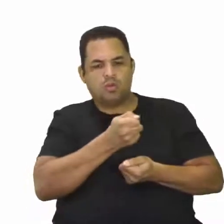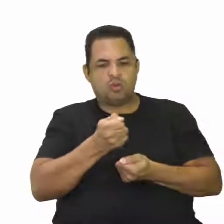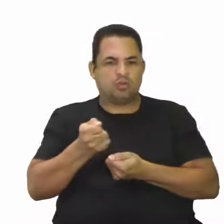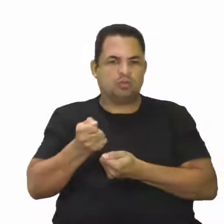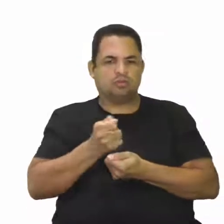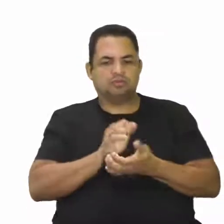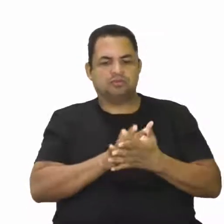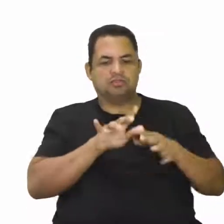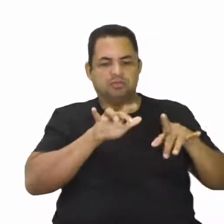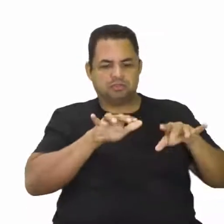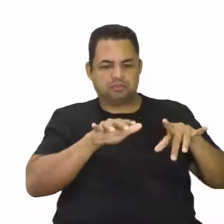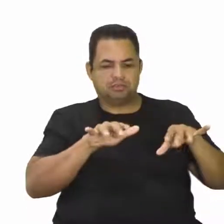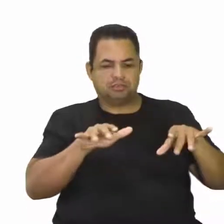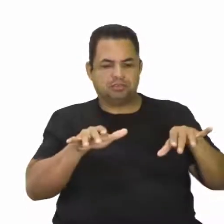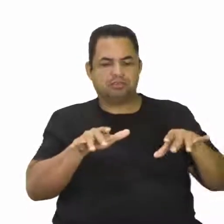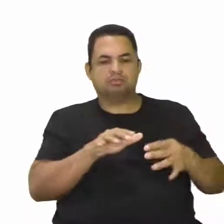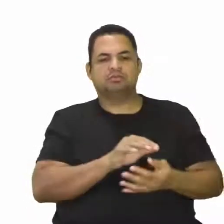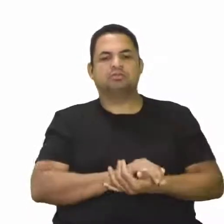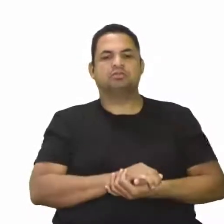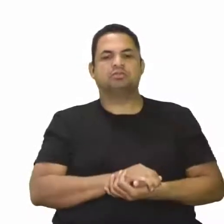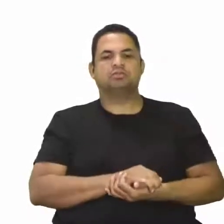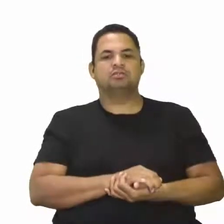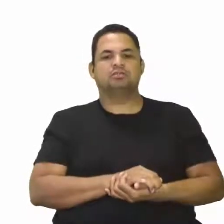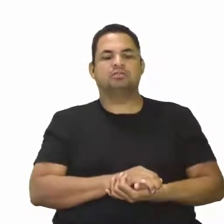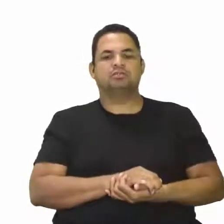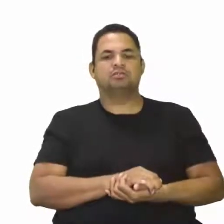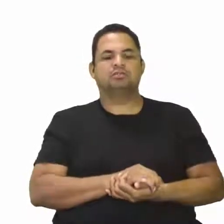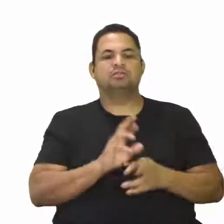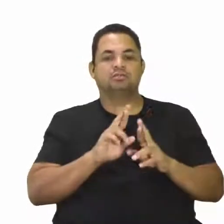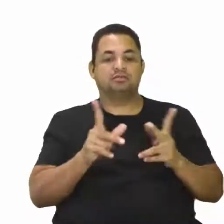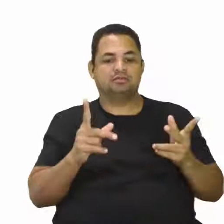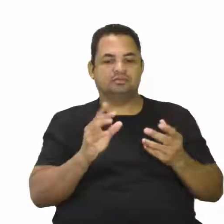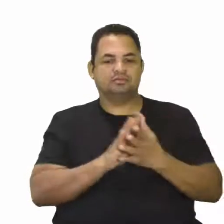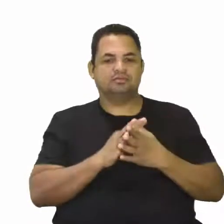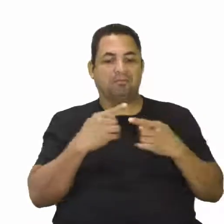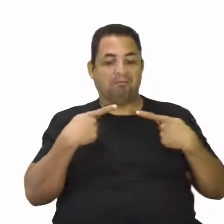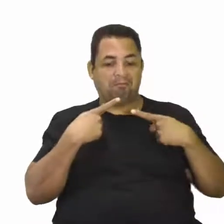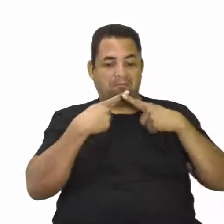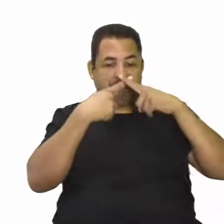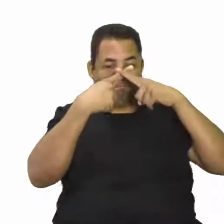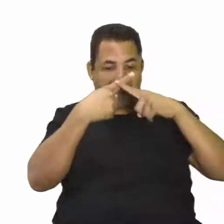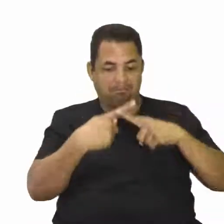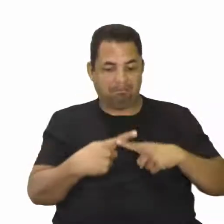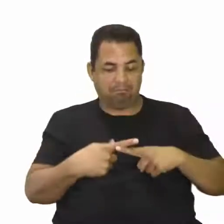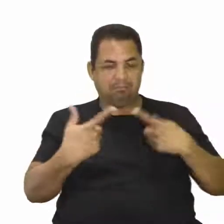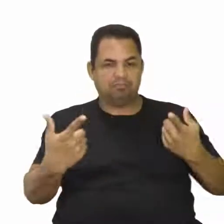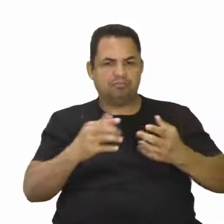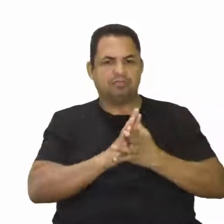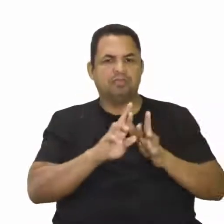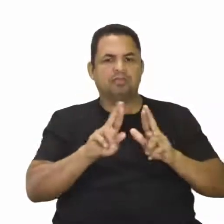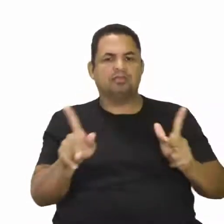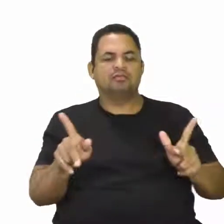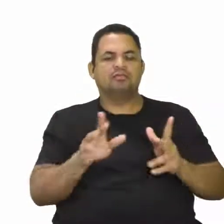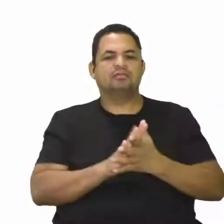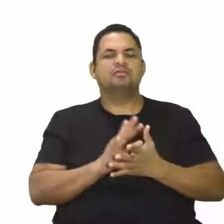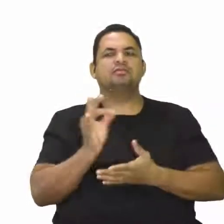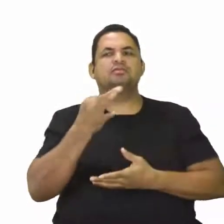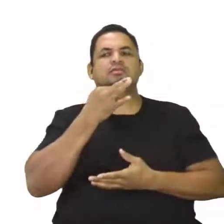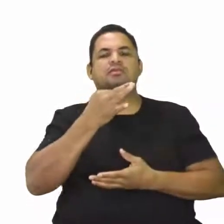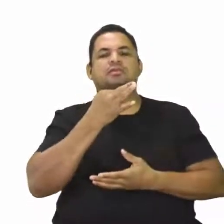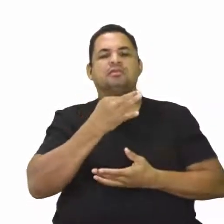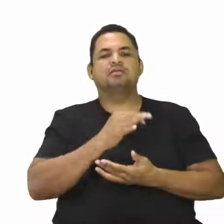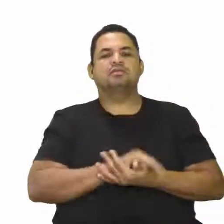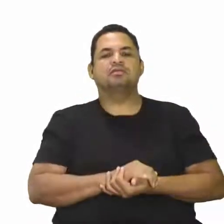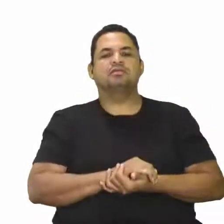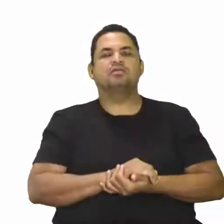as teclas. Olha que duelo diferente. Inusitado, não é? O que será que eles estariam criticando? Qual seria a